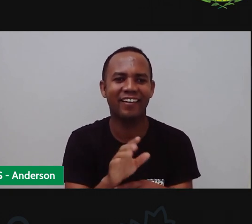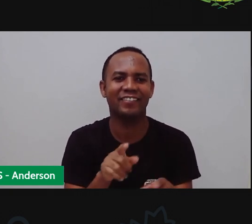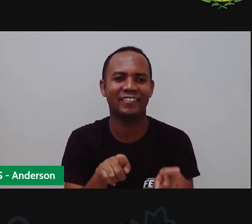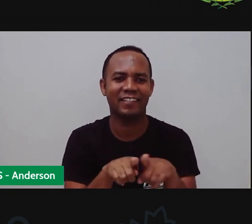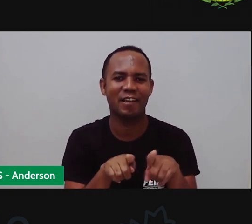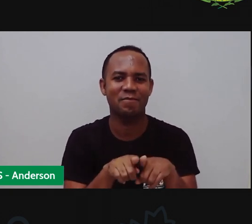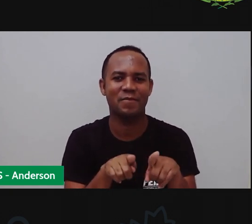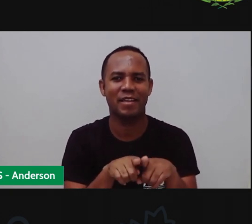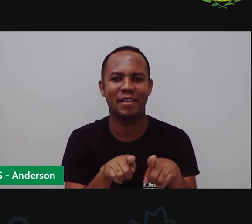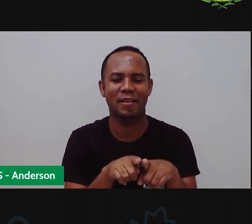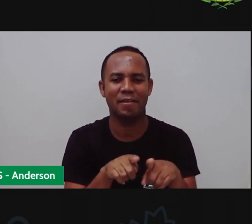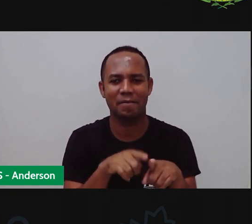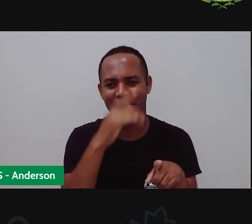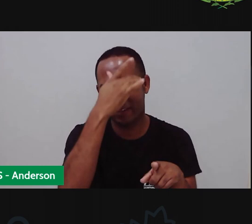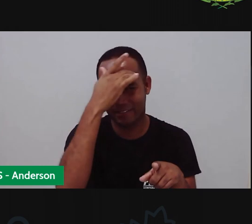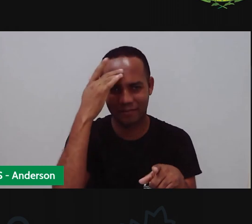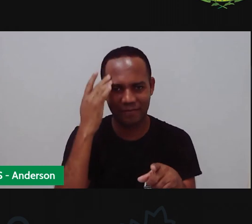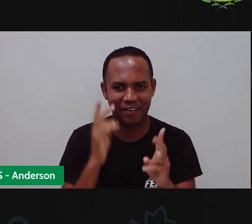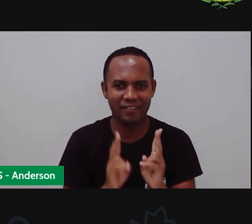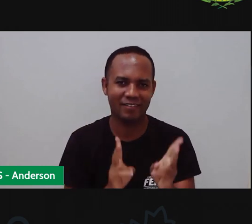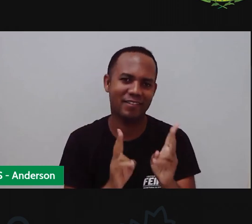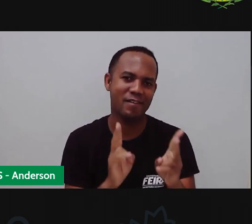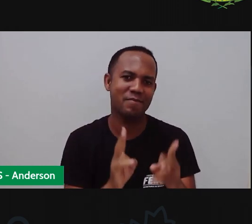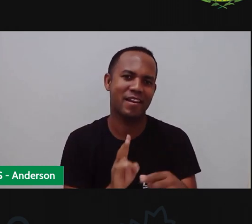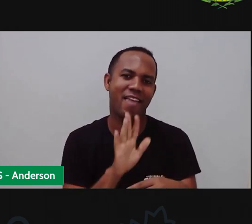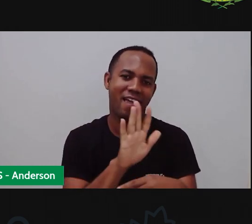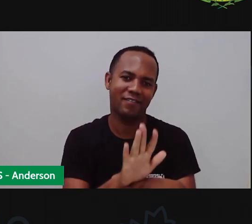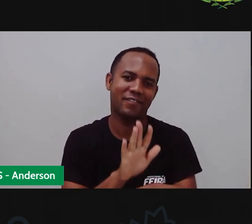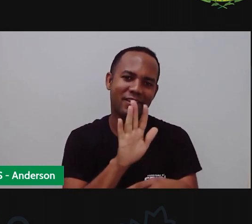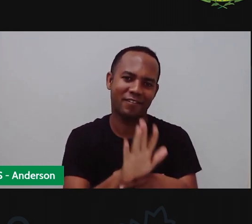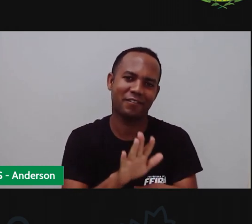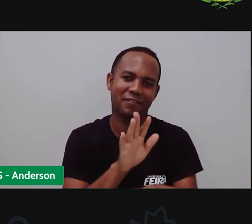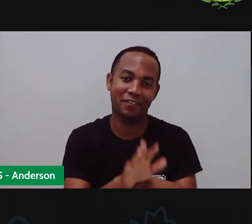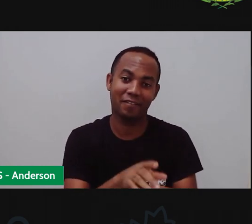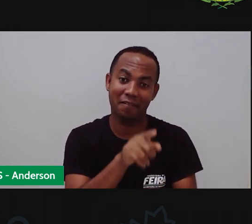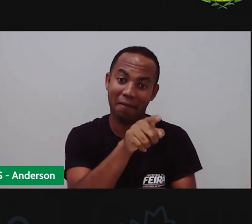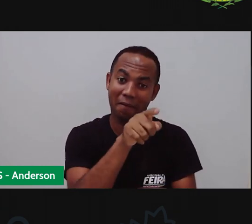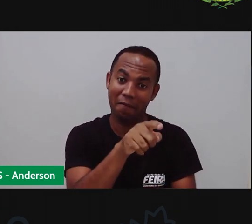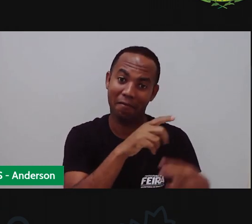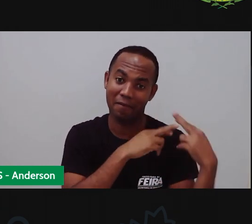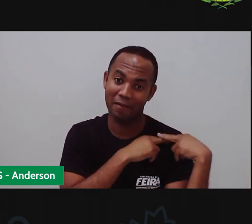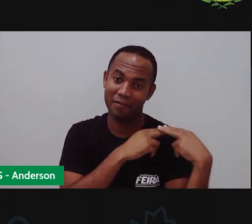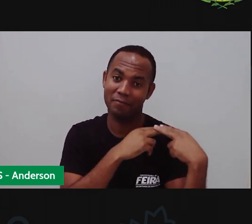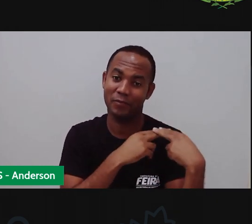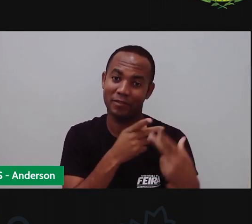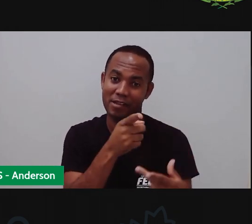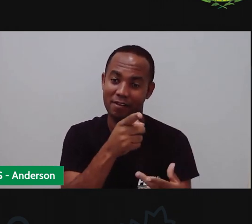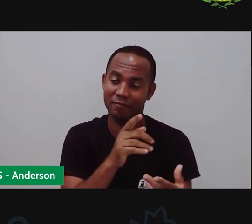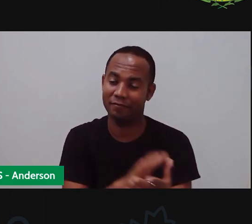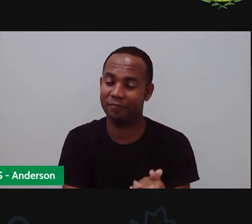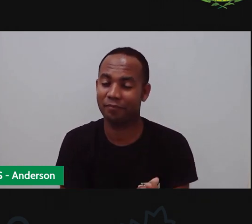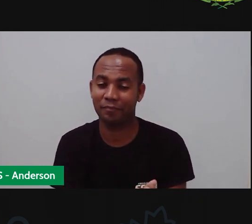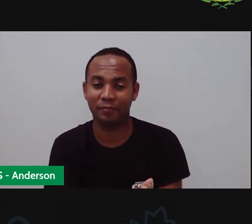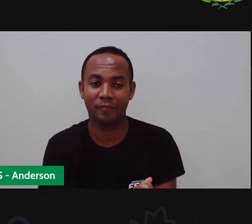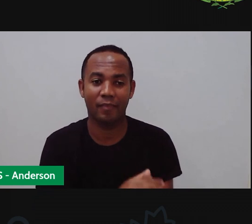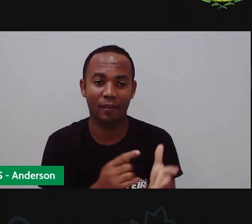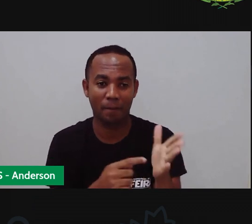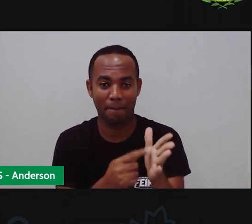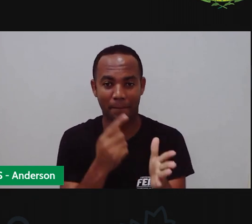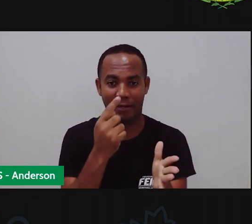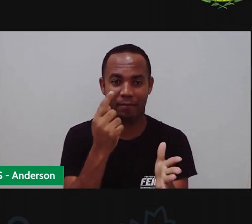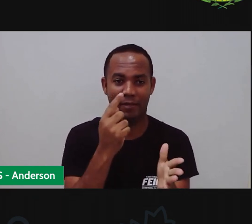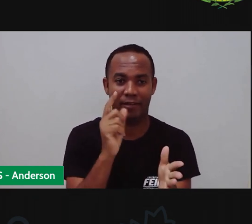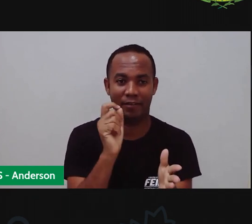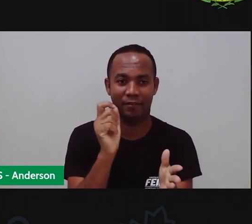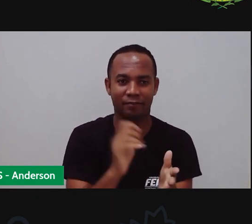A pessoa que está aqui por trás, né? De tudo o que acontece. Bom, vamos lá. Primeiro, vamos higienizar a mão de